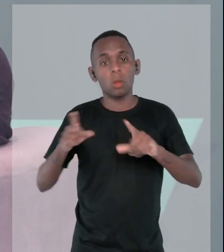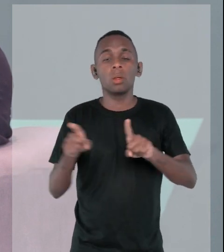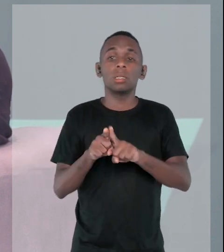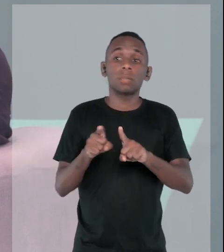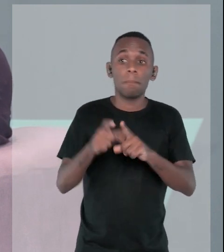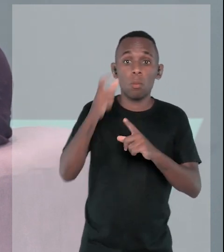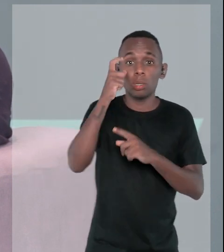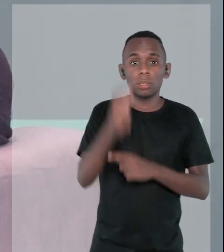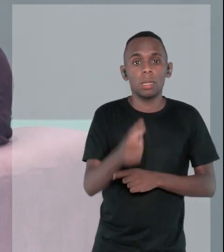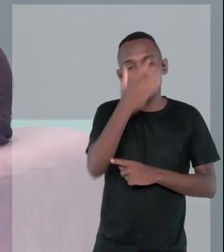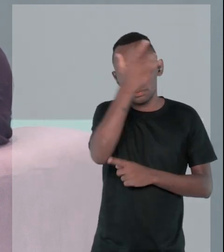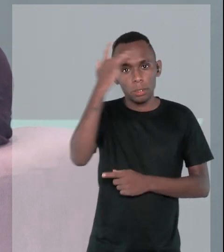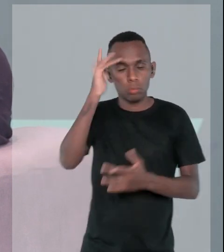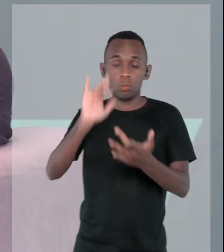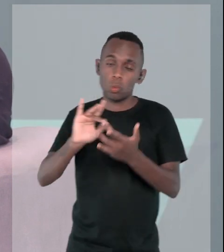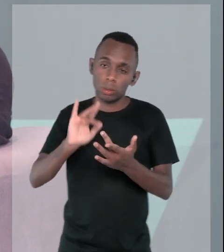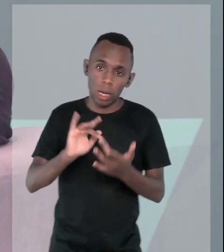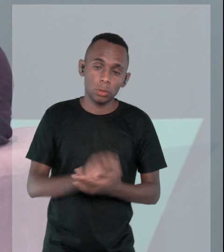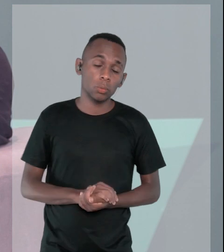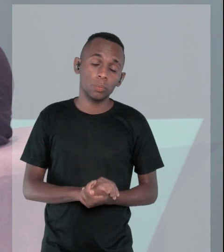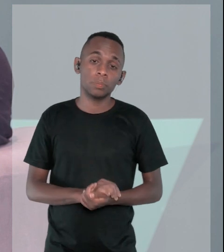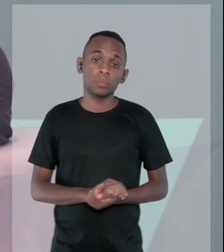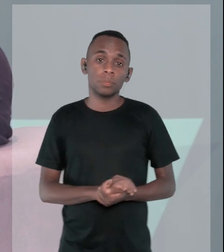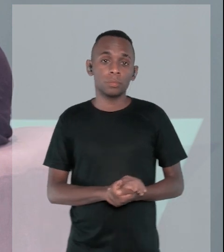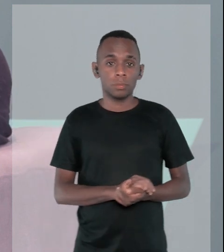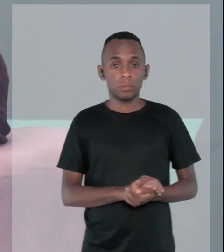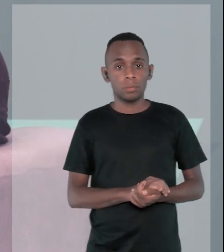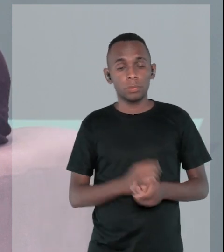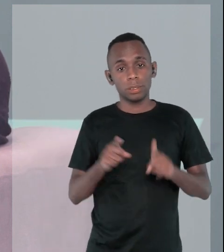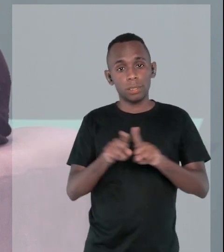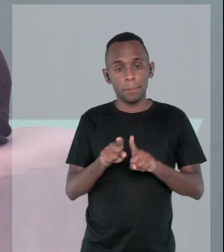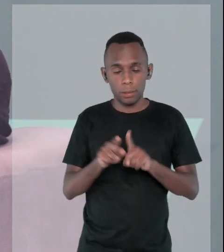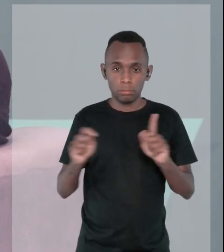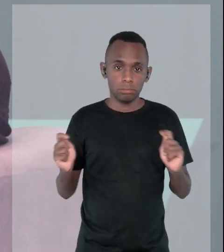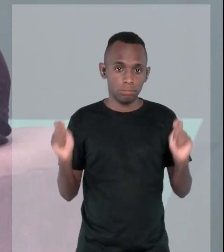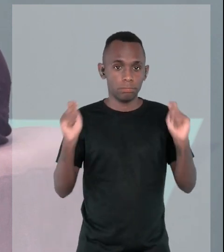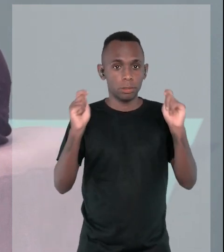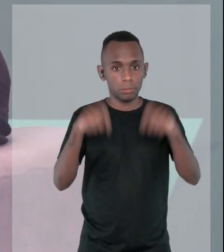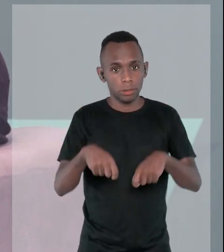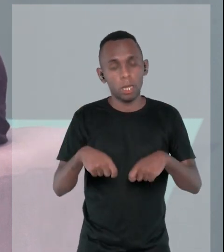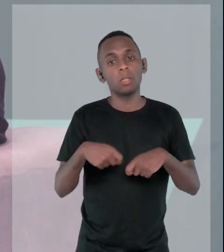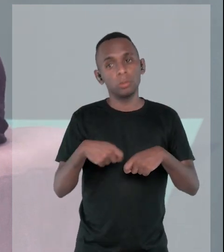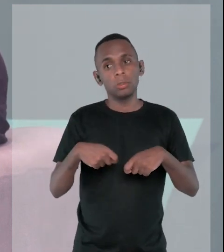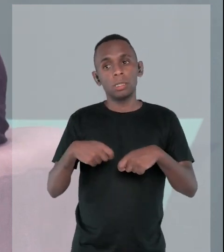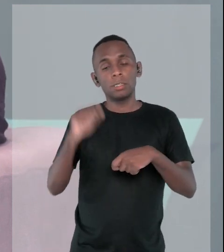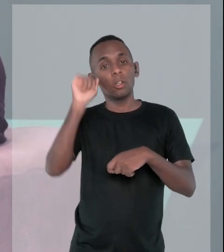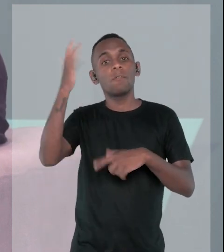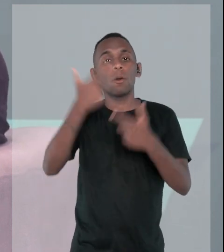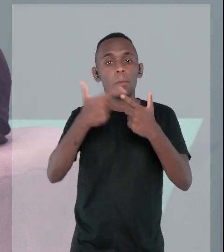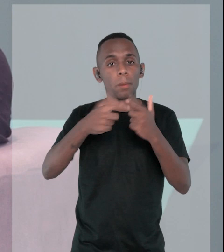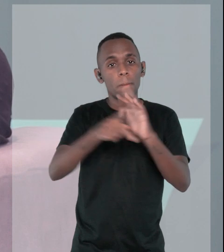seu interesse pelas pessoas, né? A possibilidade não desperdiçada de resolver um problema